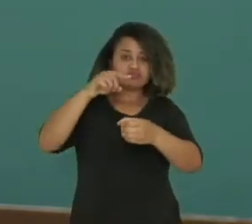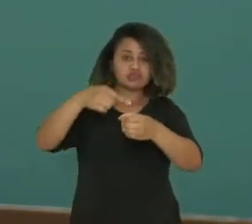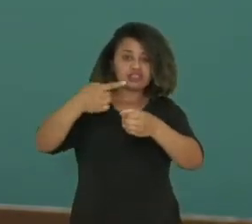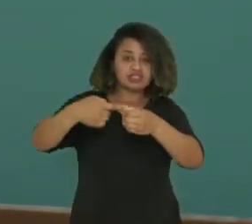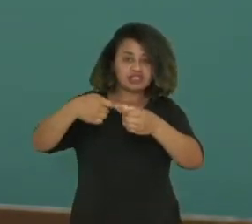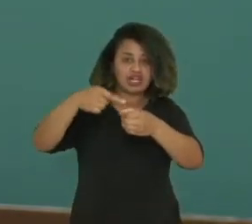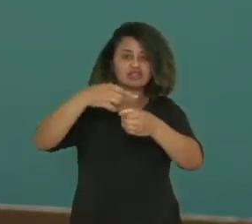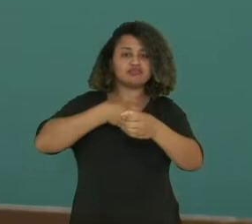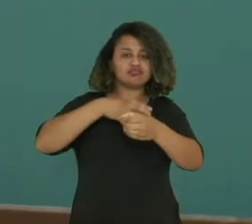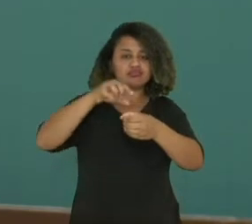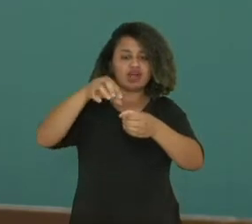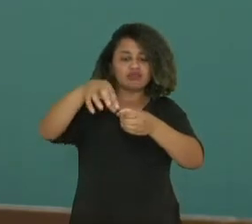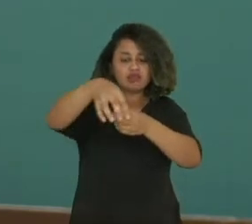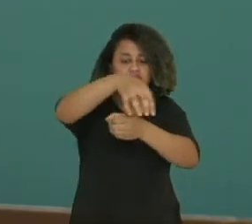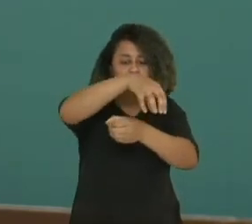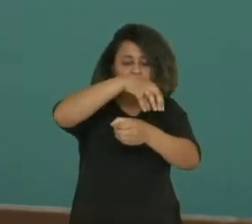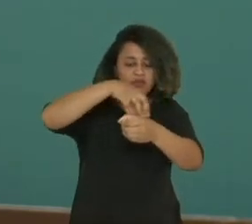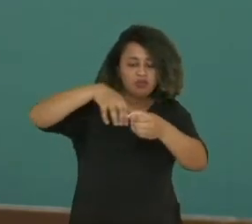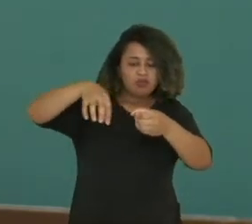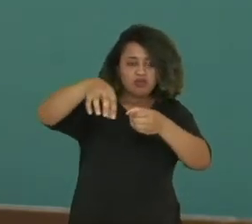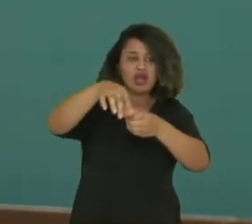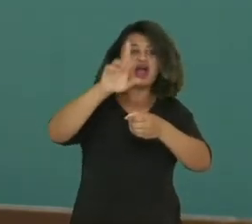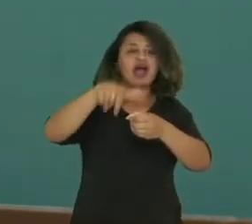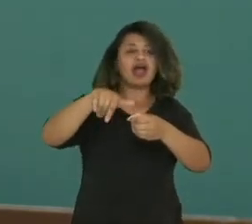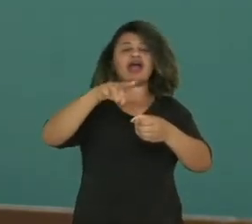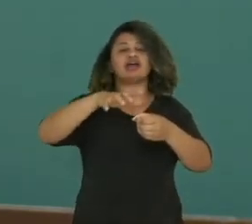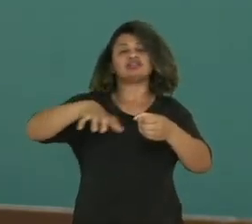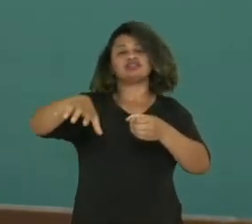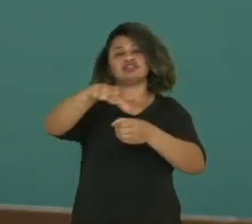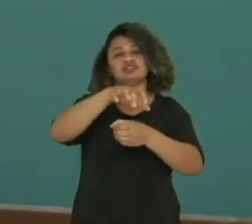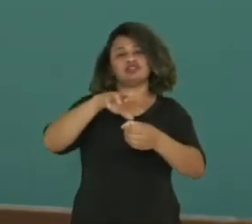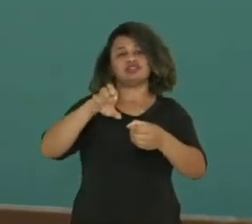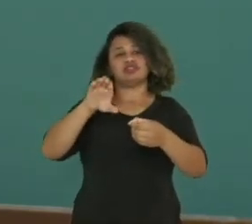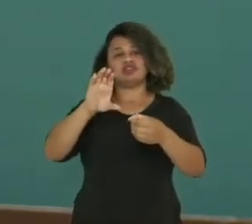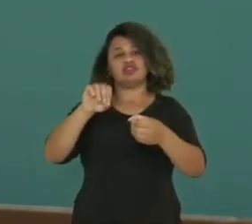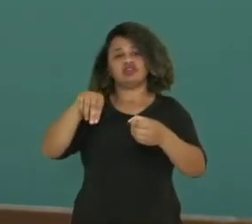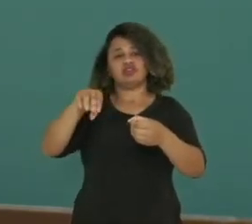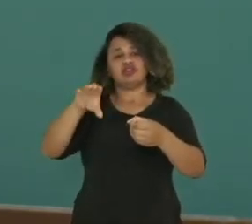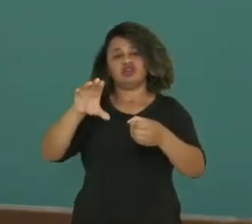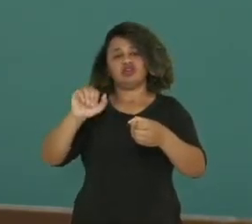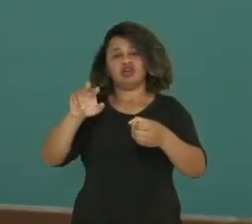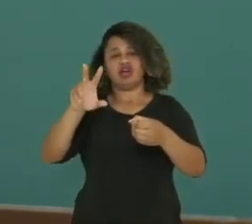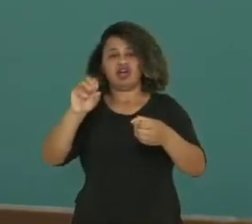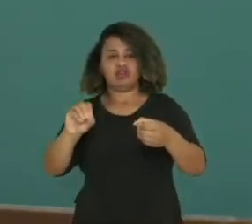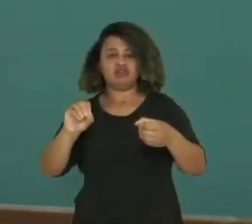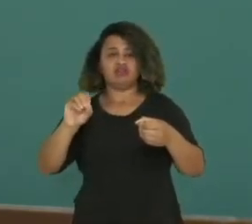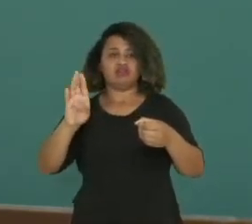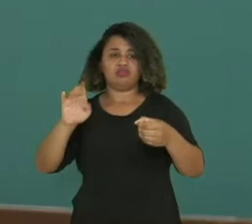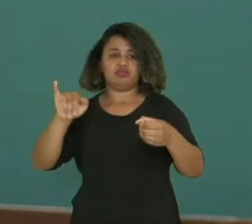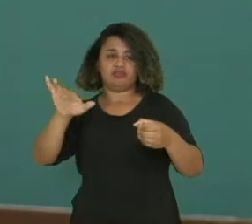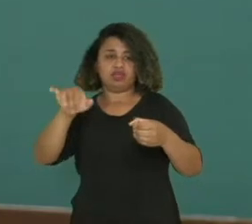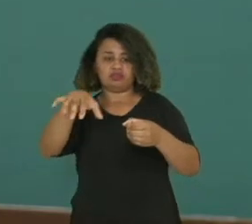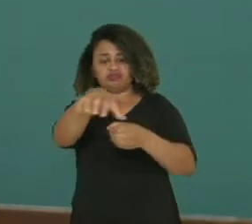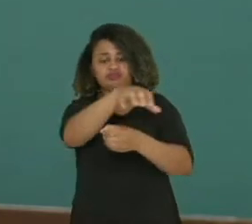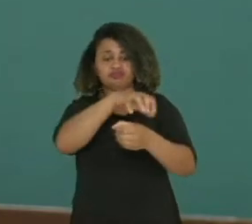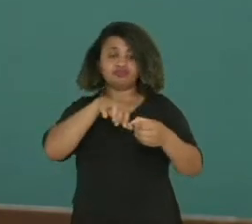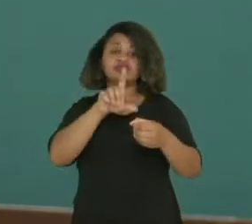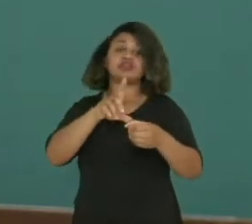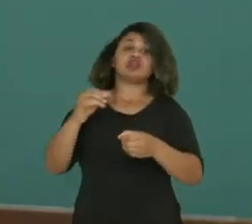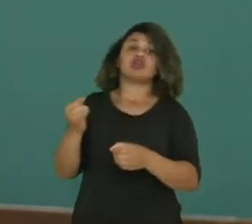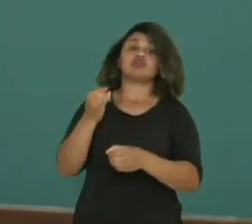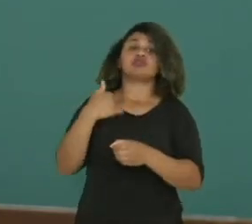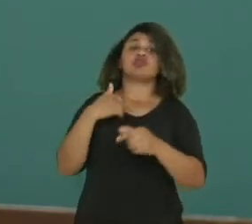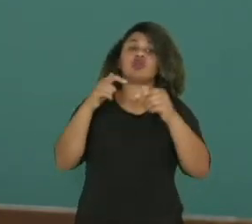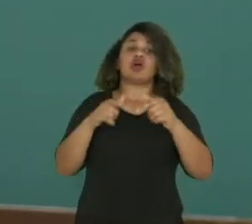nosso mapa representa ali o Recôncavo Baiano, que estão no entorno de Salvador. Importante